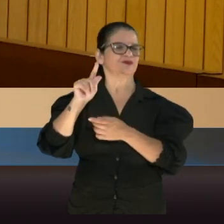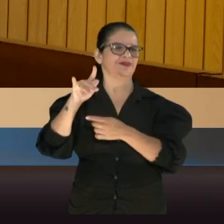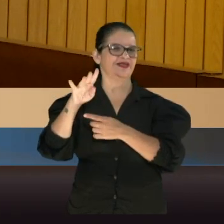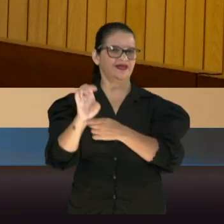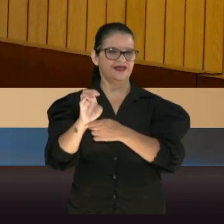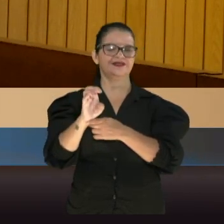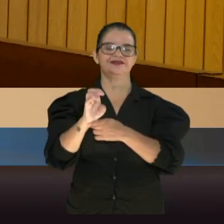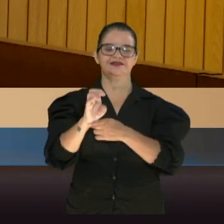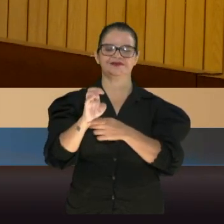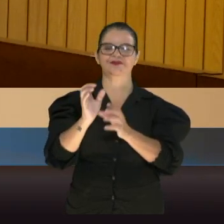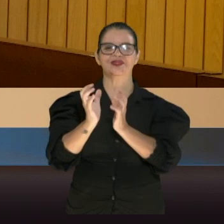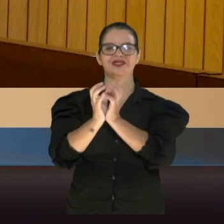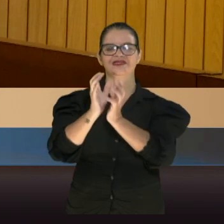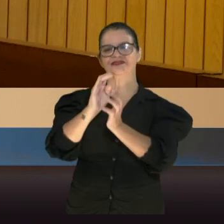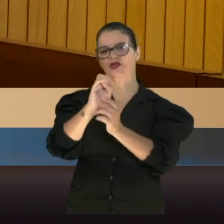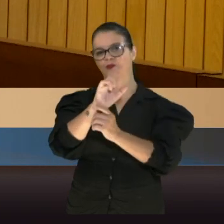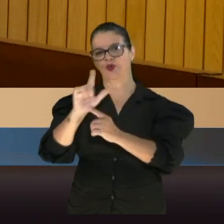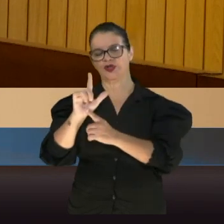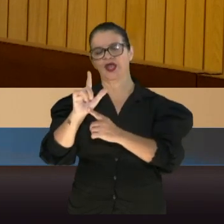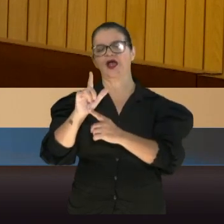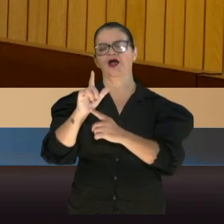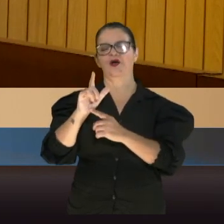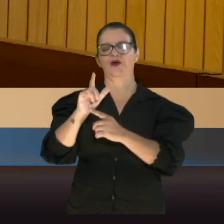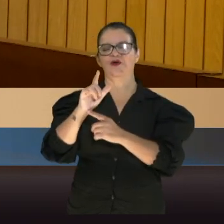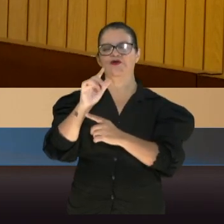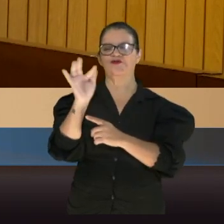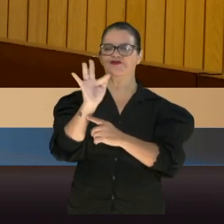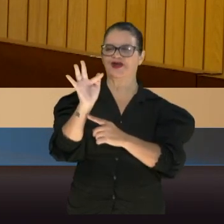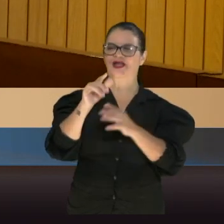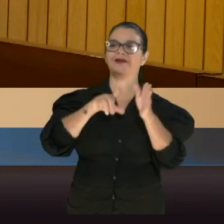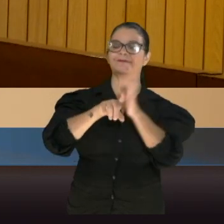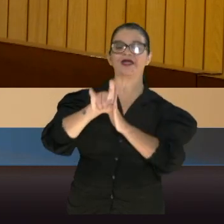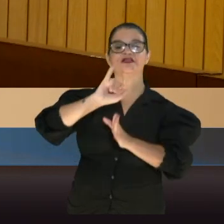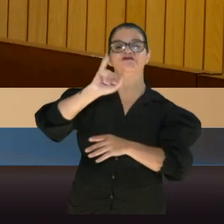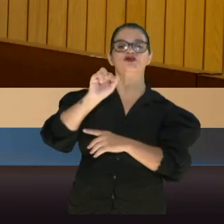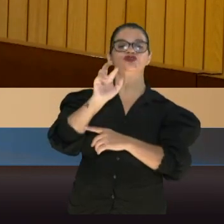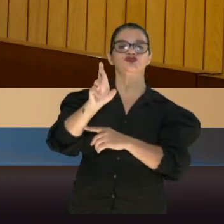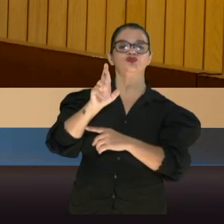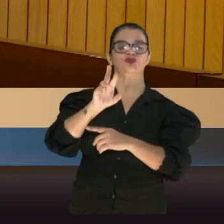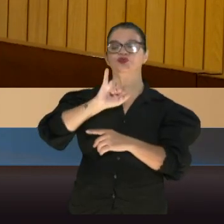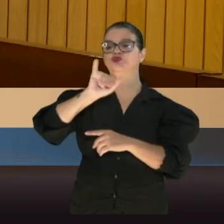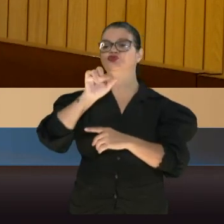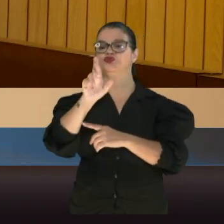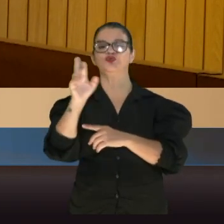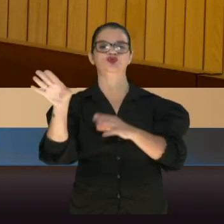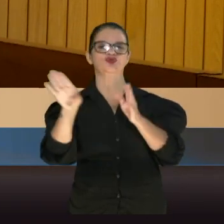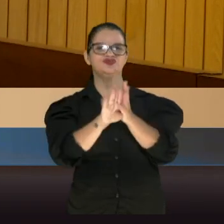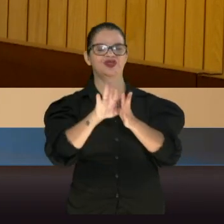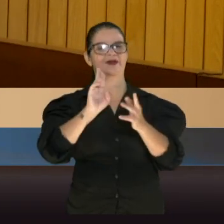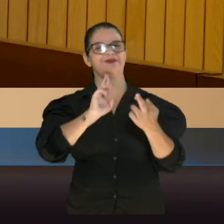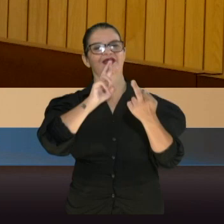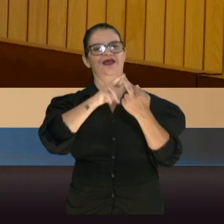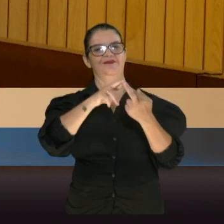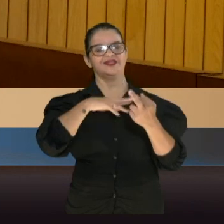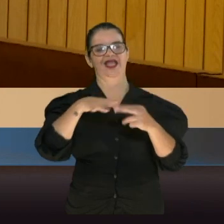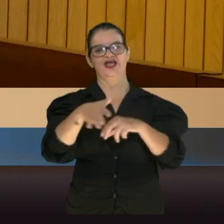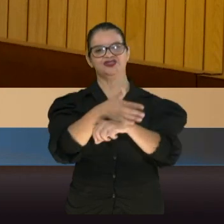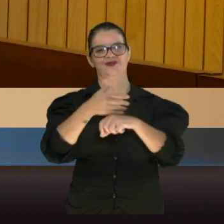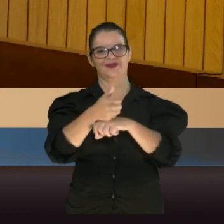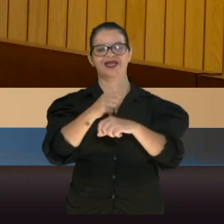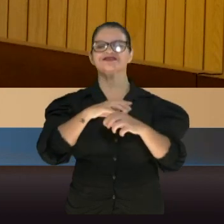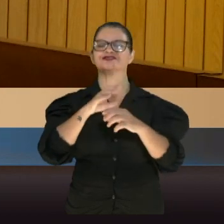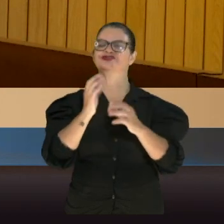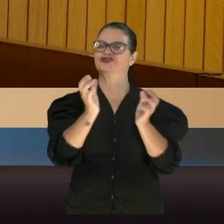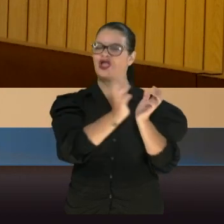do cerimonial, o coronel Franklin perguntava, de Júnior, né? E Júnior chega aí para representar as praças aí da